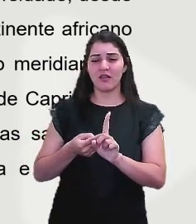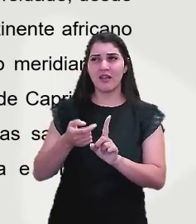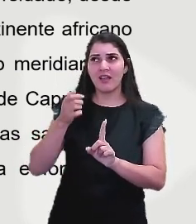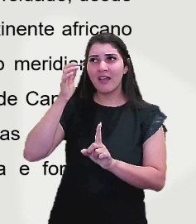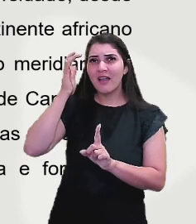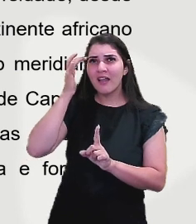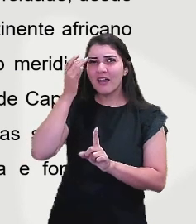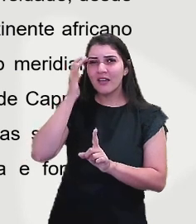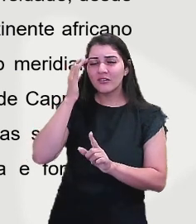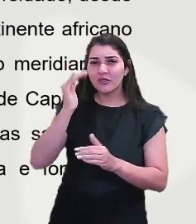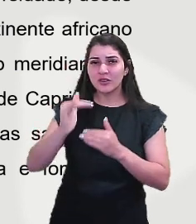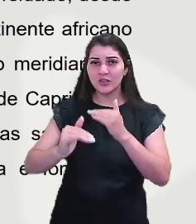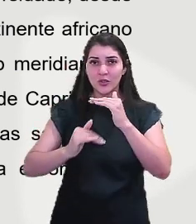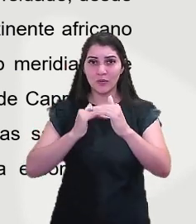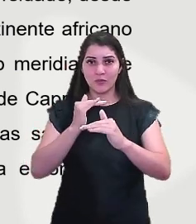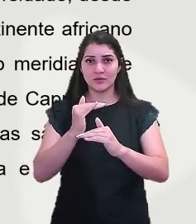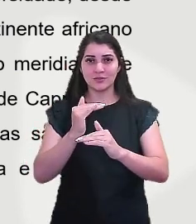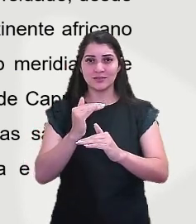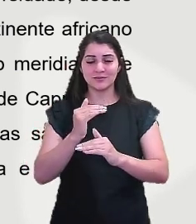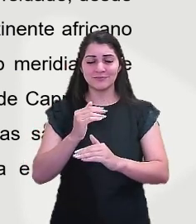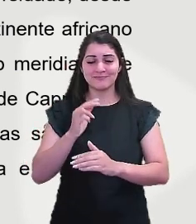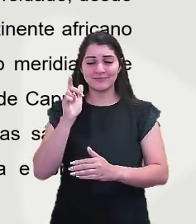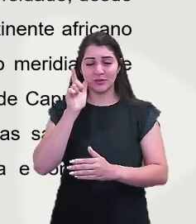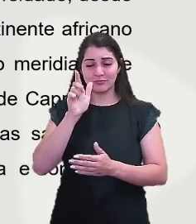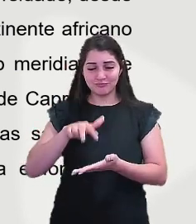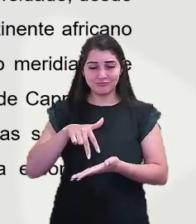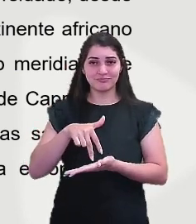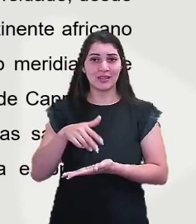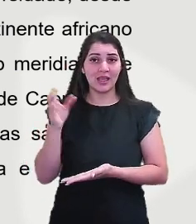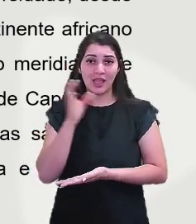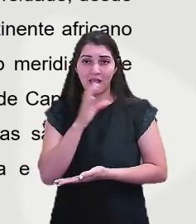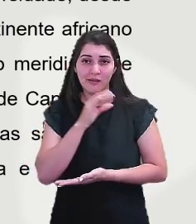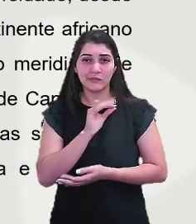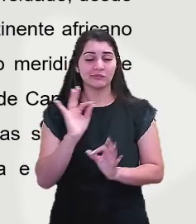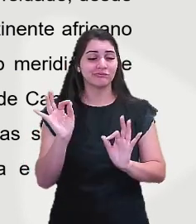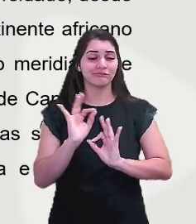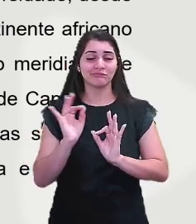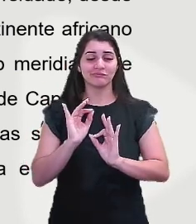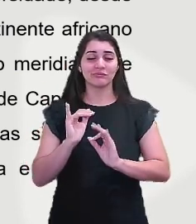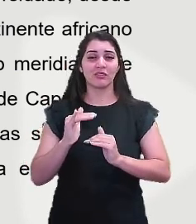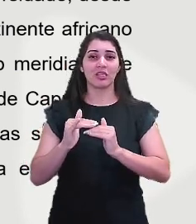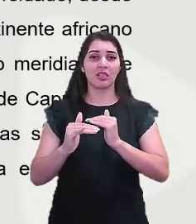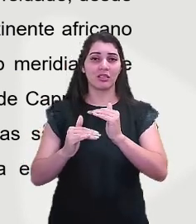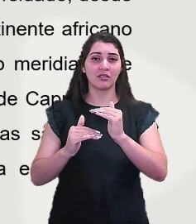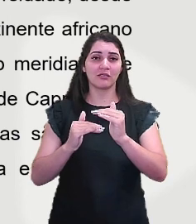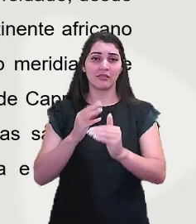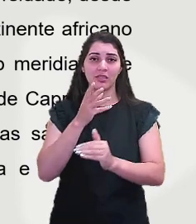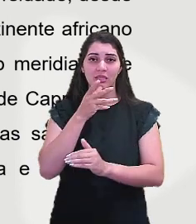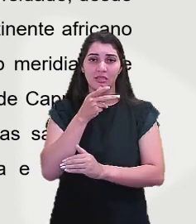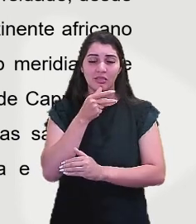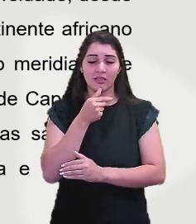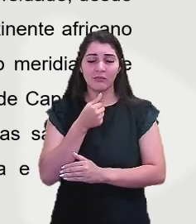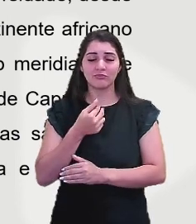processo de recuperação ia ser rápido? Não, é um processo de recuperação extremamente lento e doloroso.